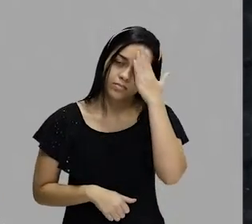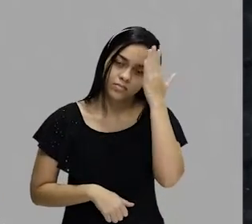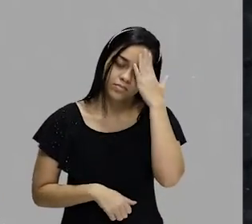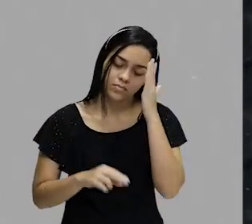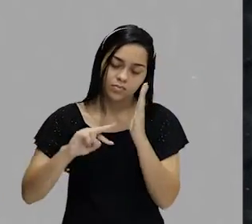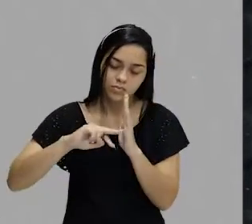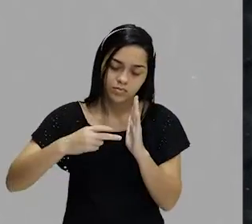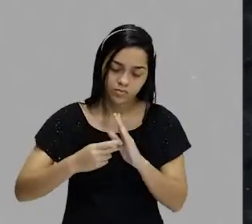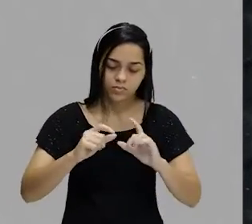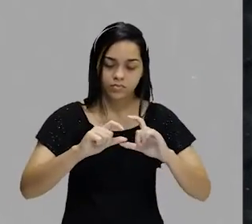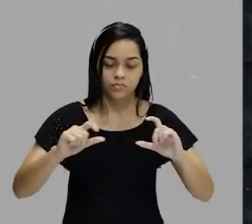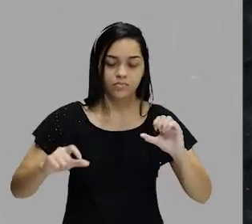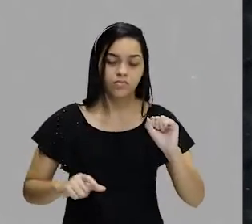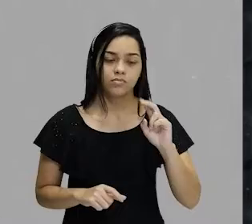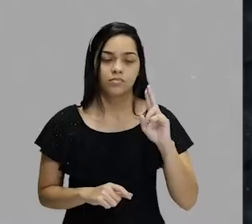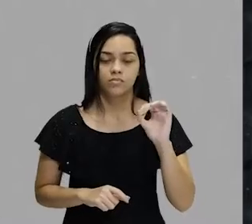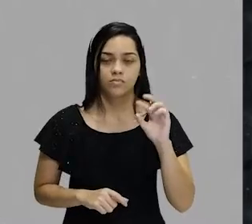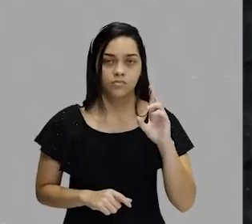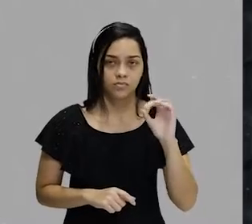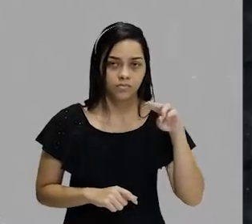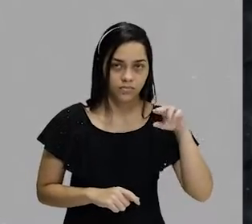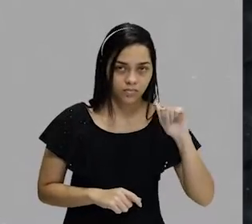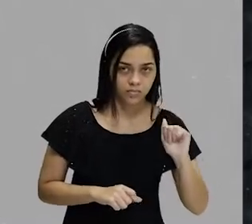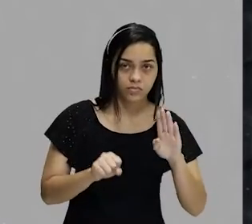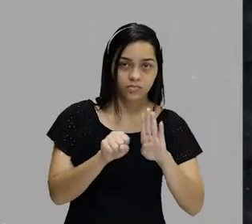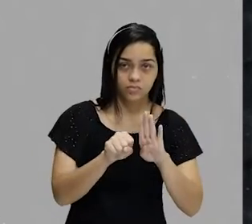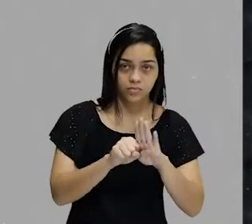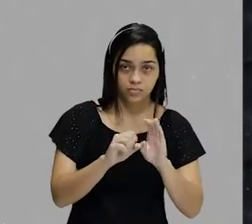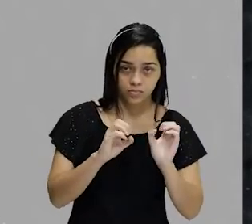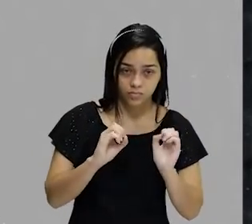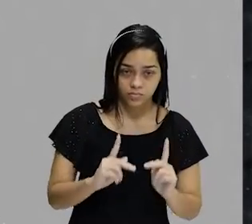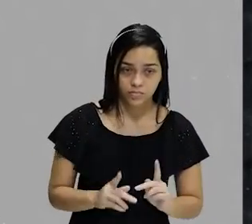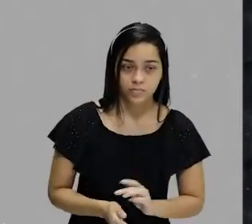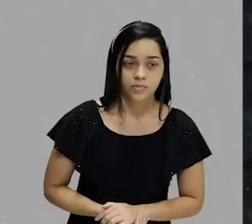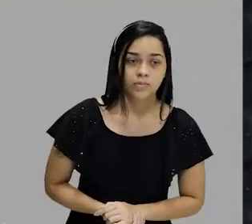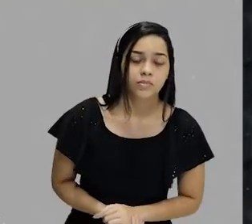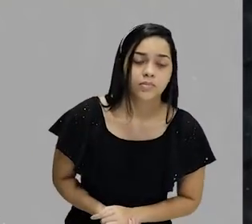o que é uma oração subordinada substantiva, ok?